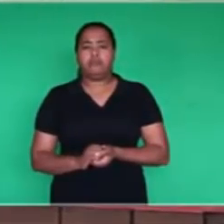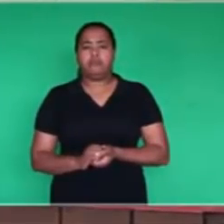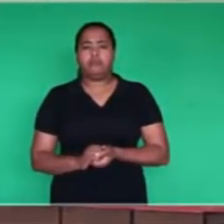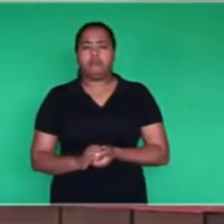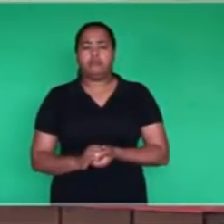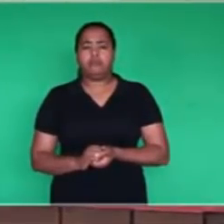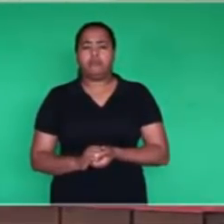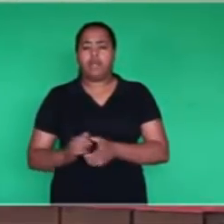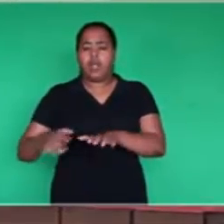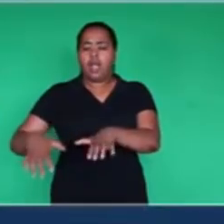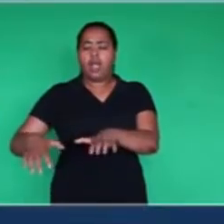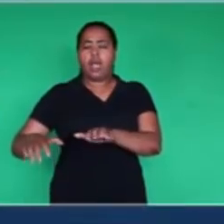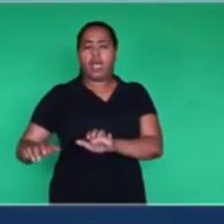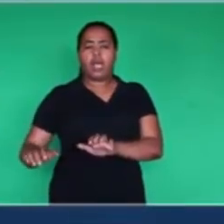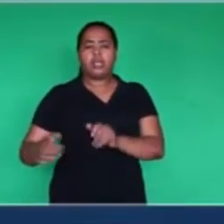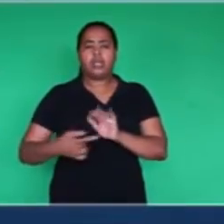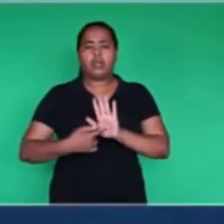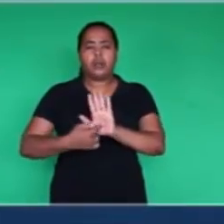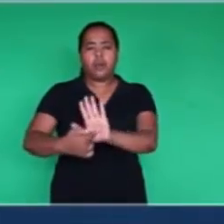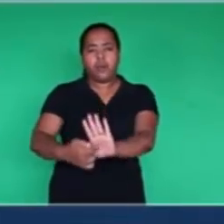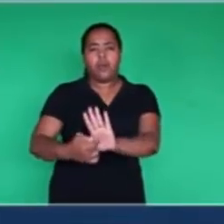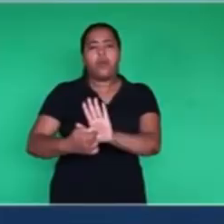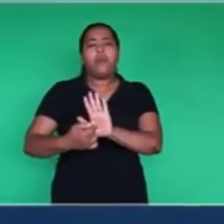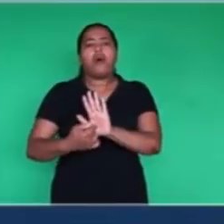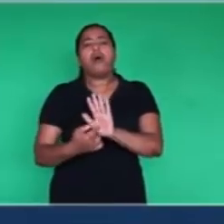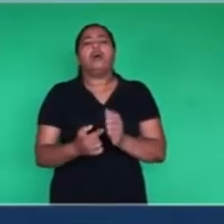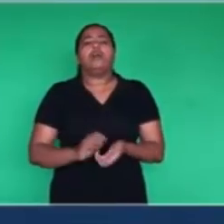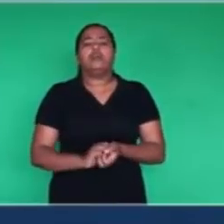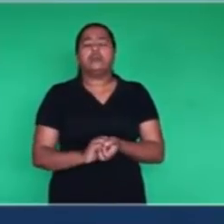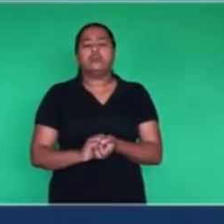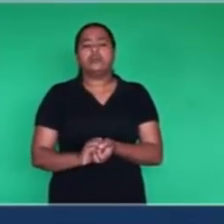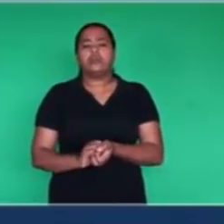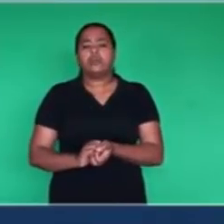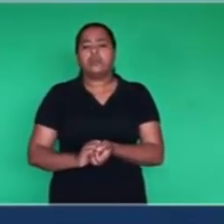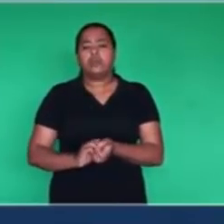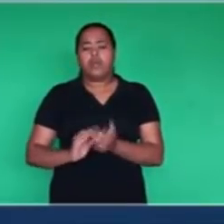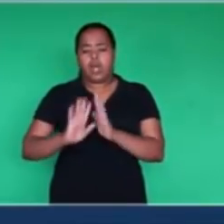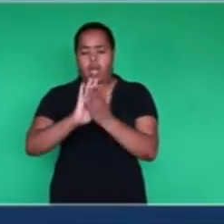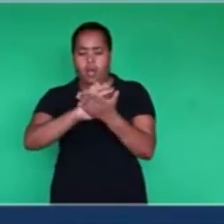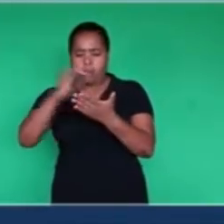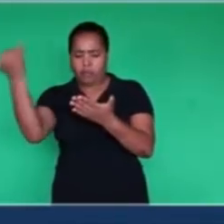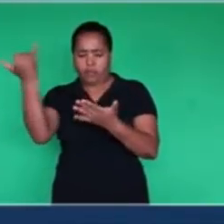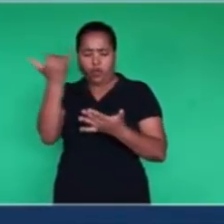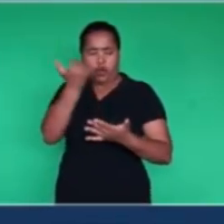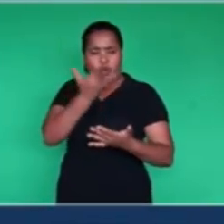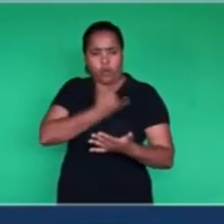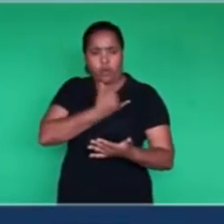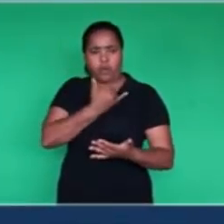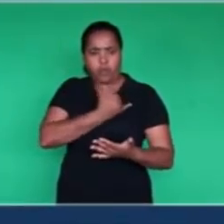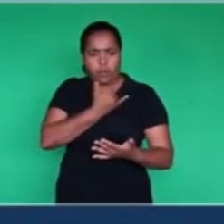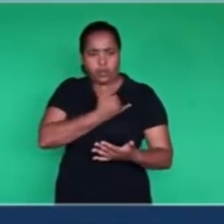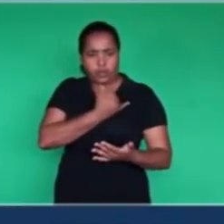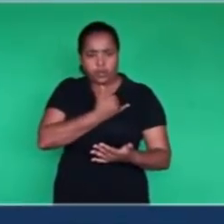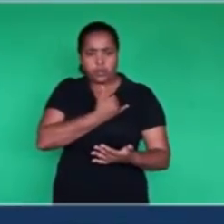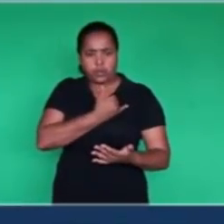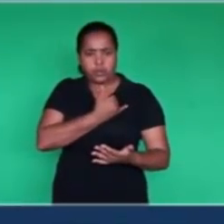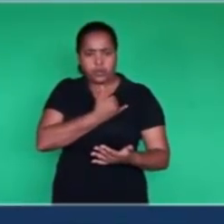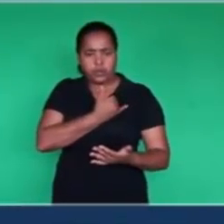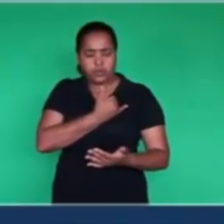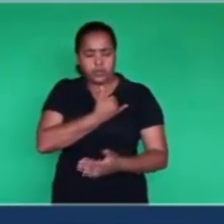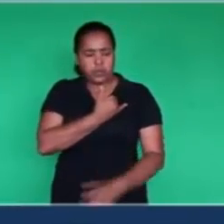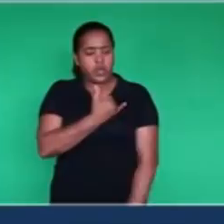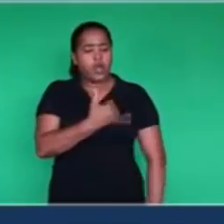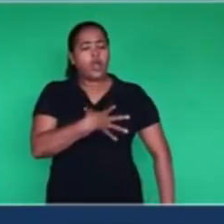38, 1 a 6. Veio mais a mim a palavra do Senhor dizendo. Mas a profecia. Verso 2. Filho do